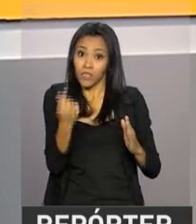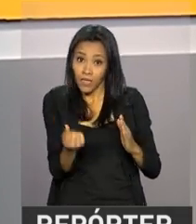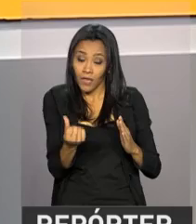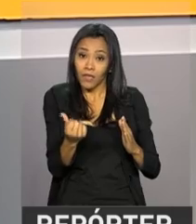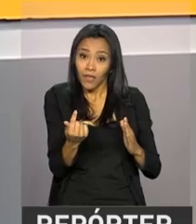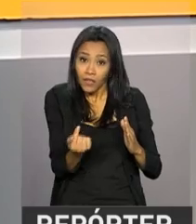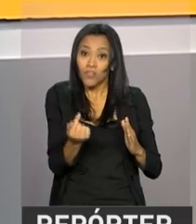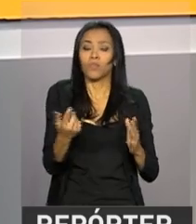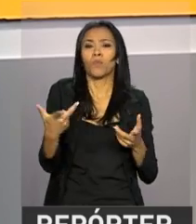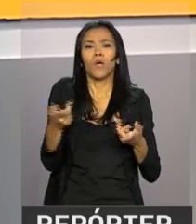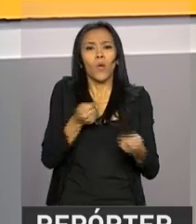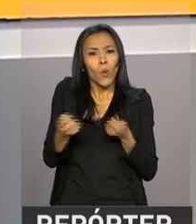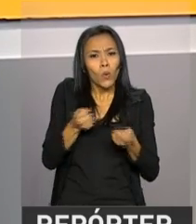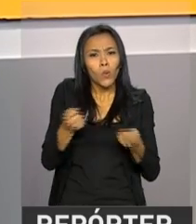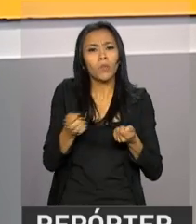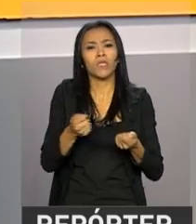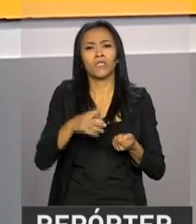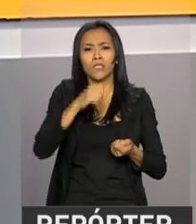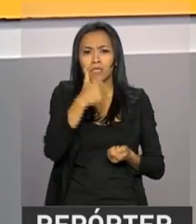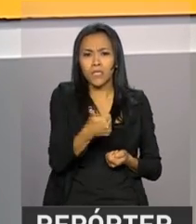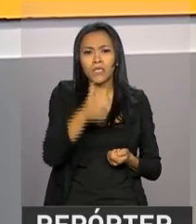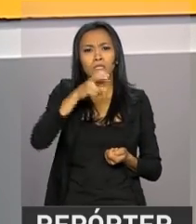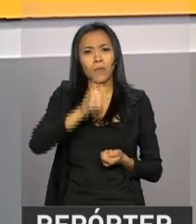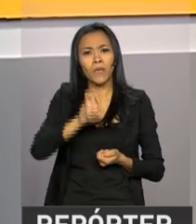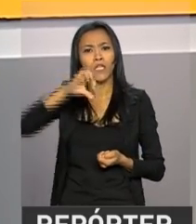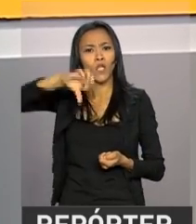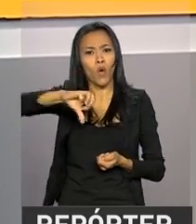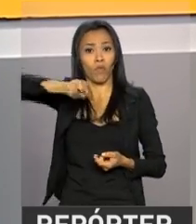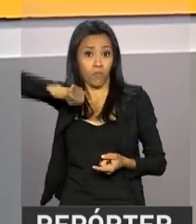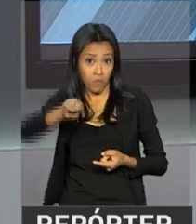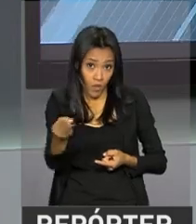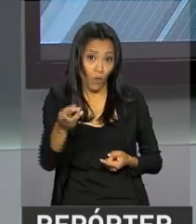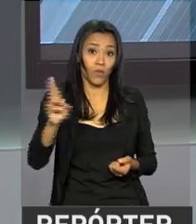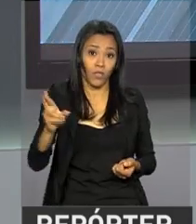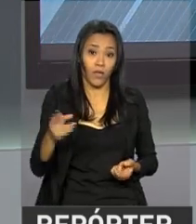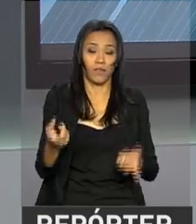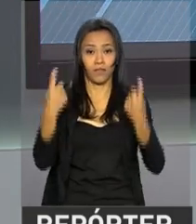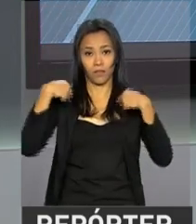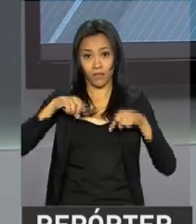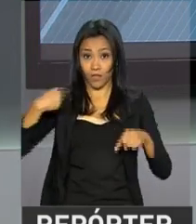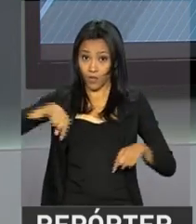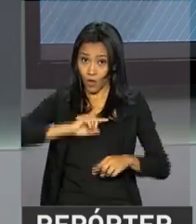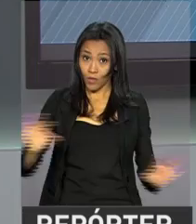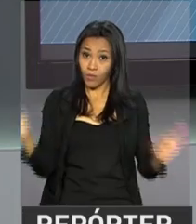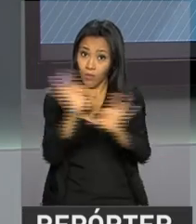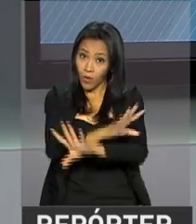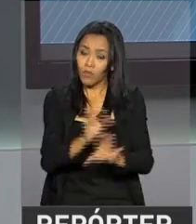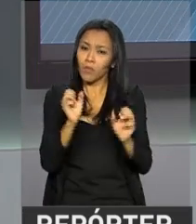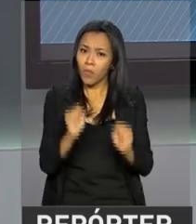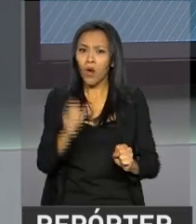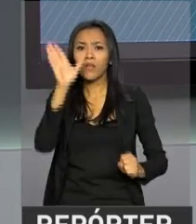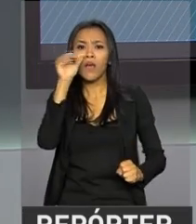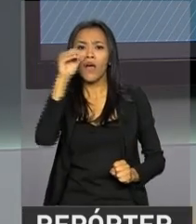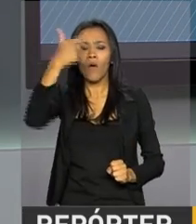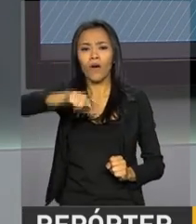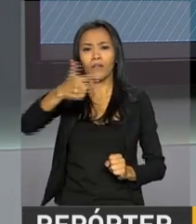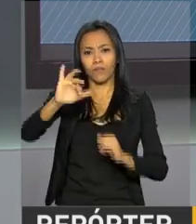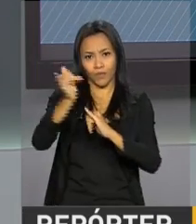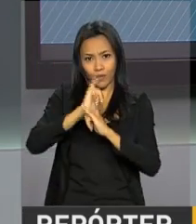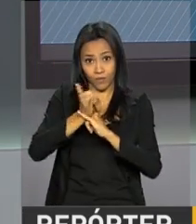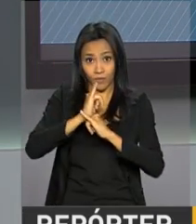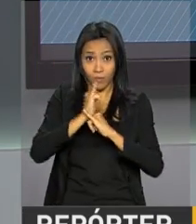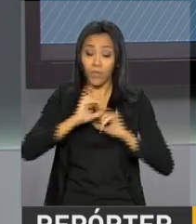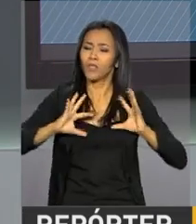de mais de 159 milhões de reais nós ficamos por aqui você pode rever as reportagens no